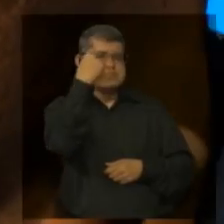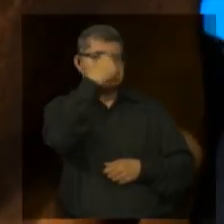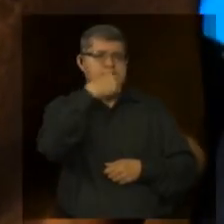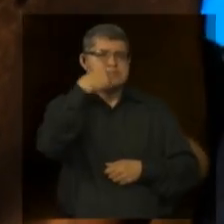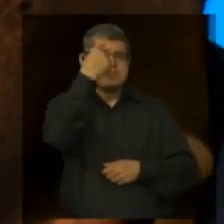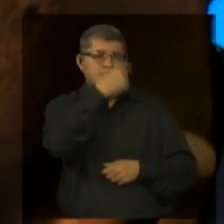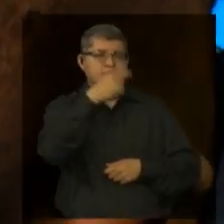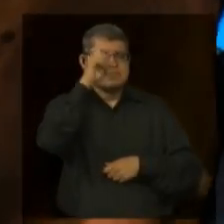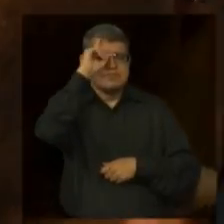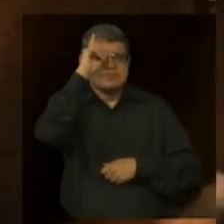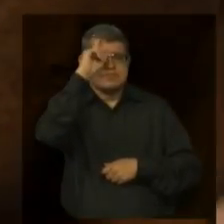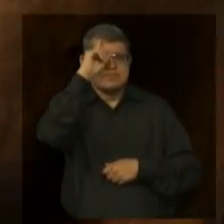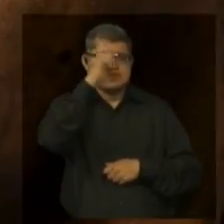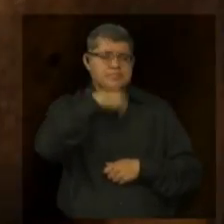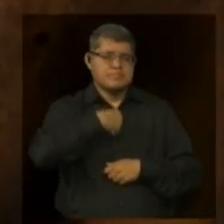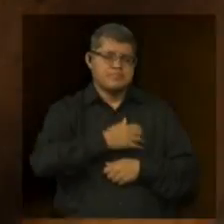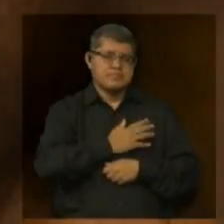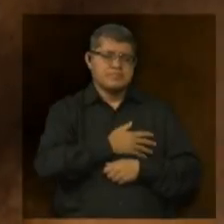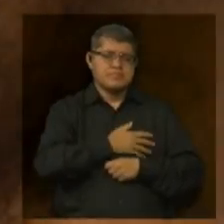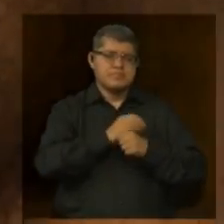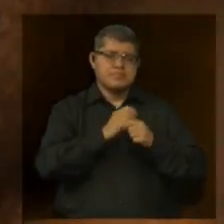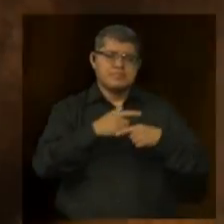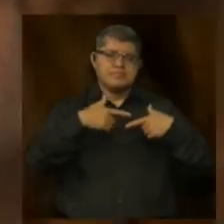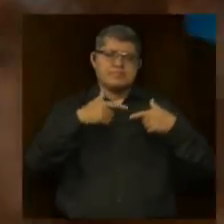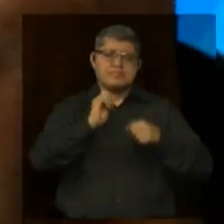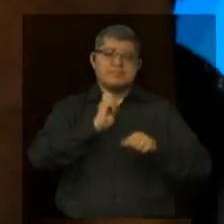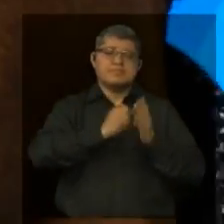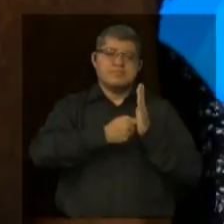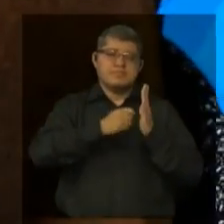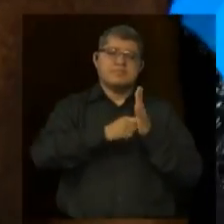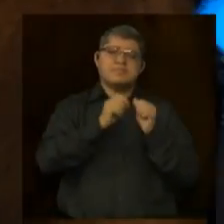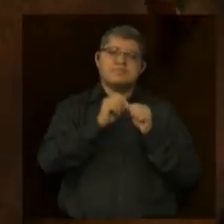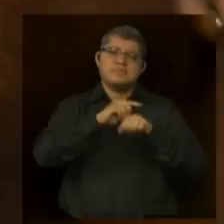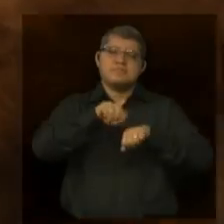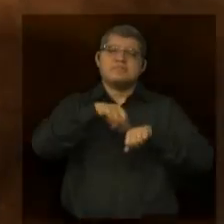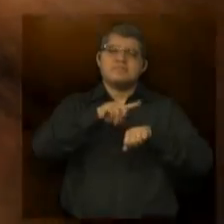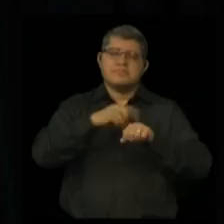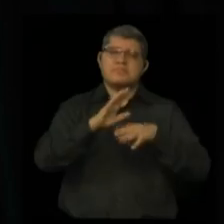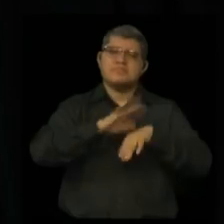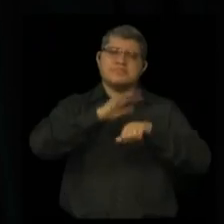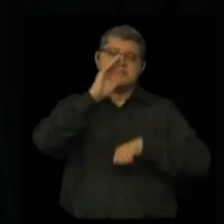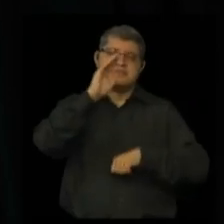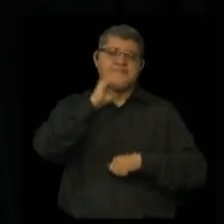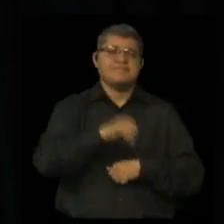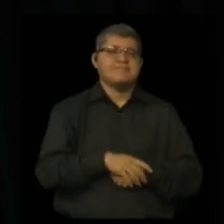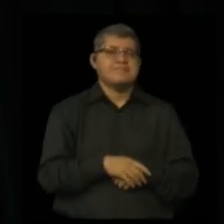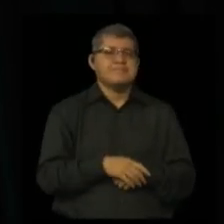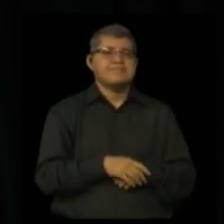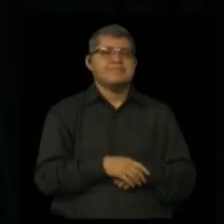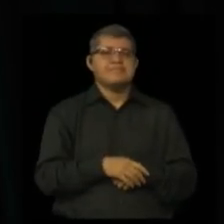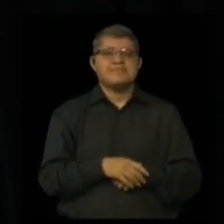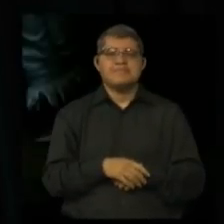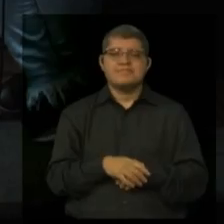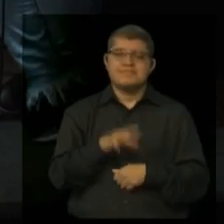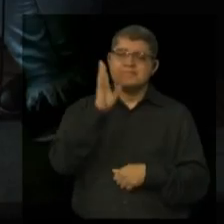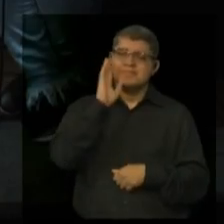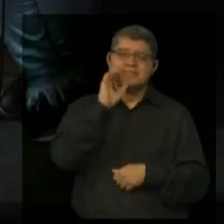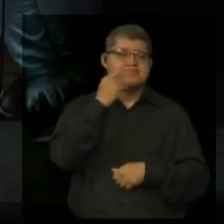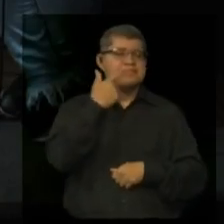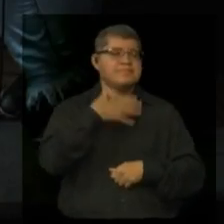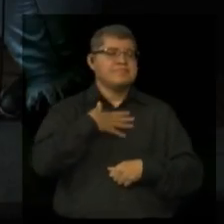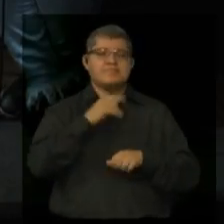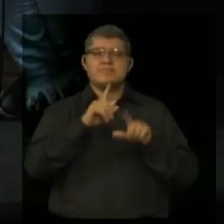dia. É que esse meu coração ridículo insiste em fazer horas extras. Tem um poema que eu acho muito bacana, não